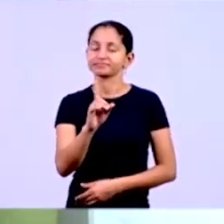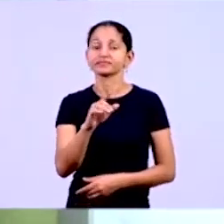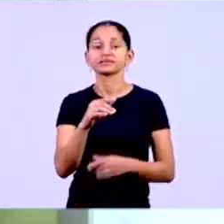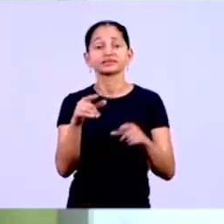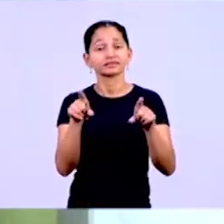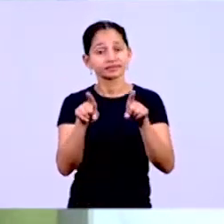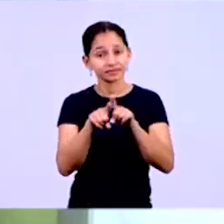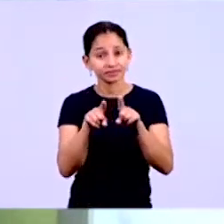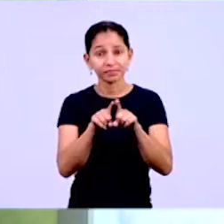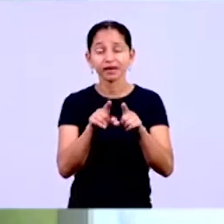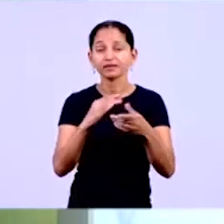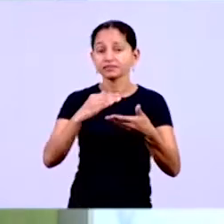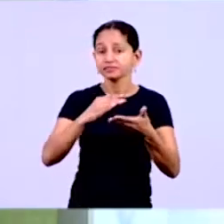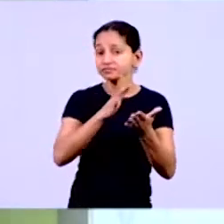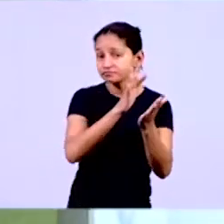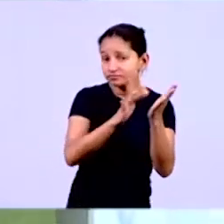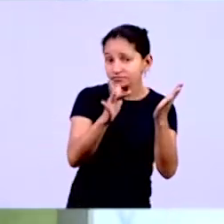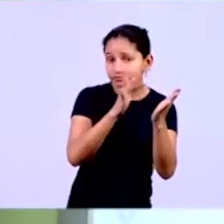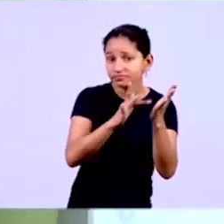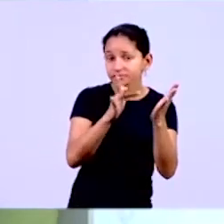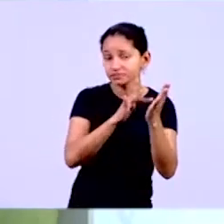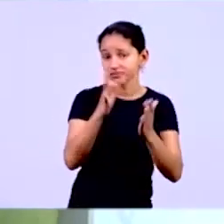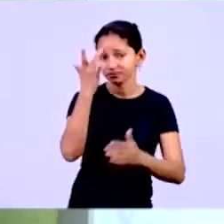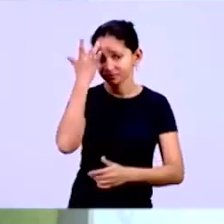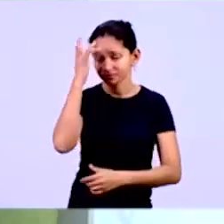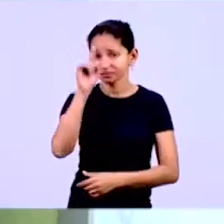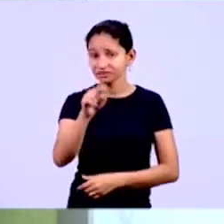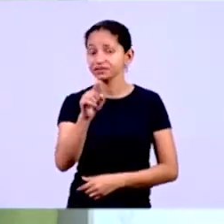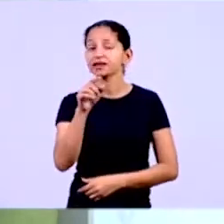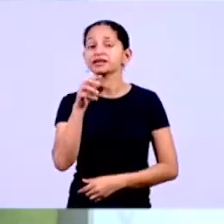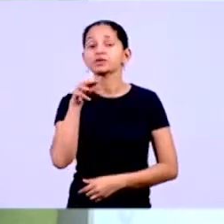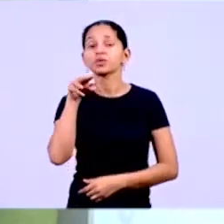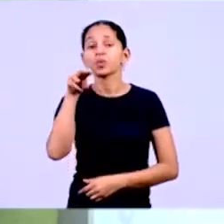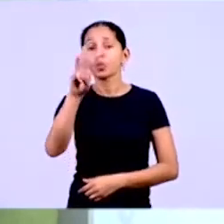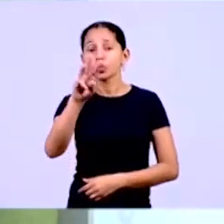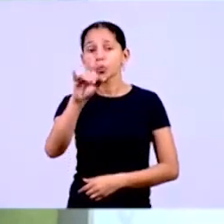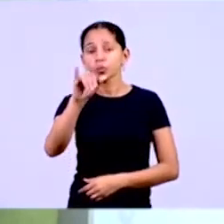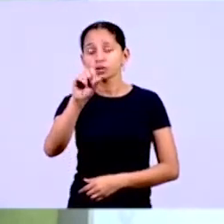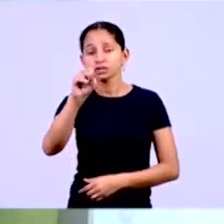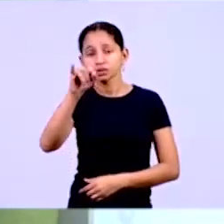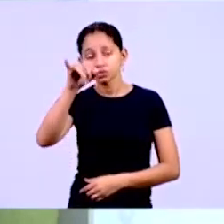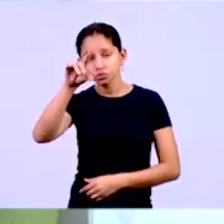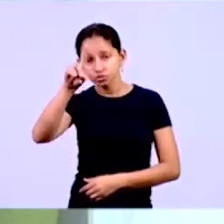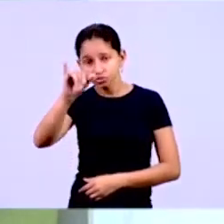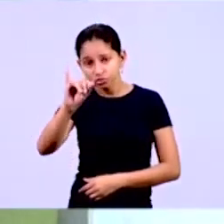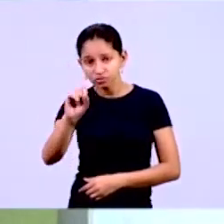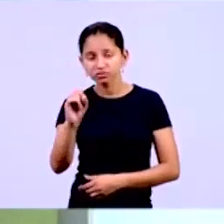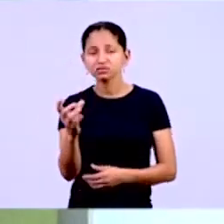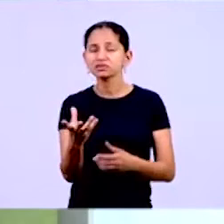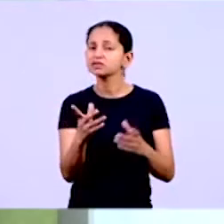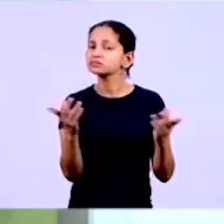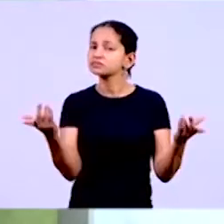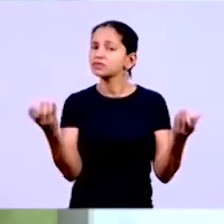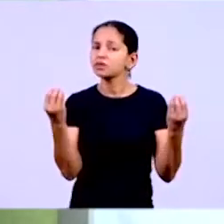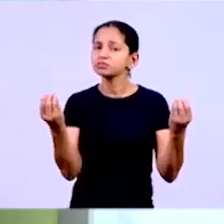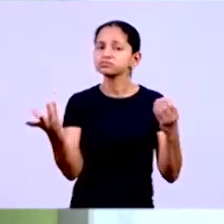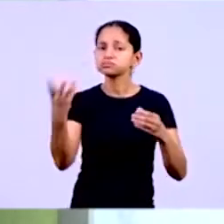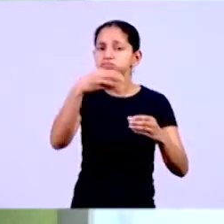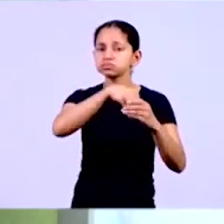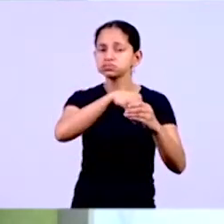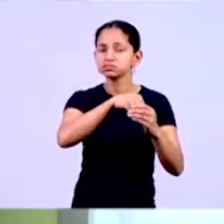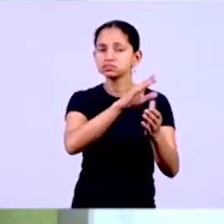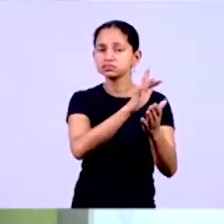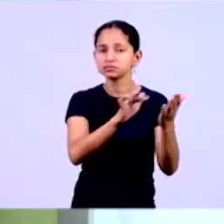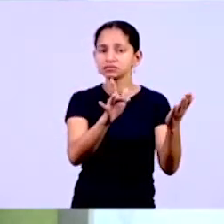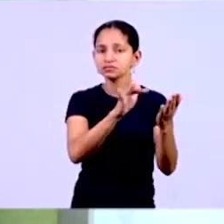E o tablet, gente, não sei se vocês sabem, mas o Windows XP tinha o Windows XP for Tablets. Então,